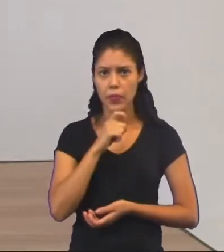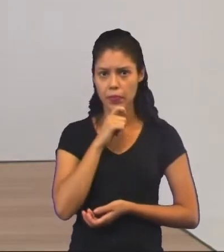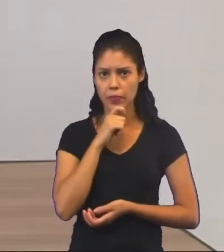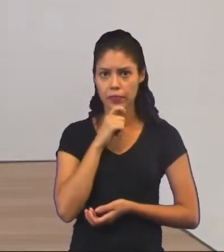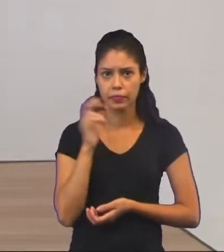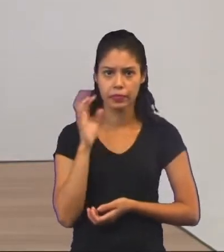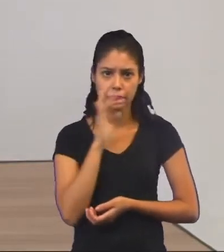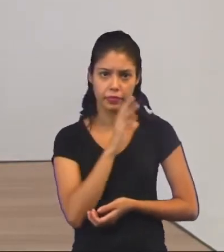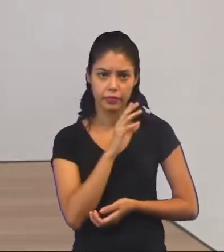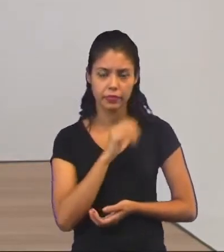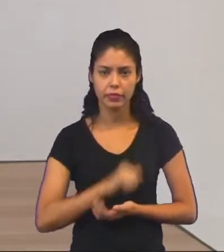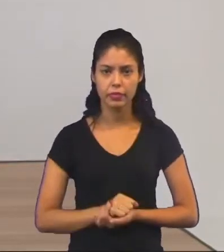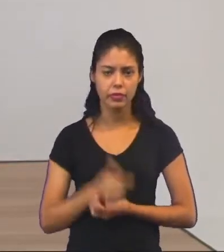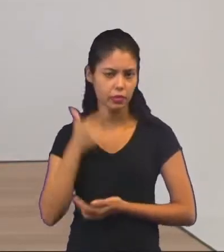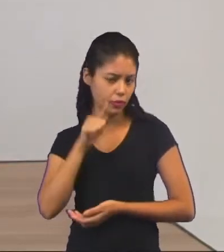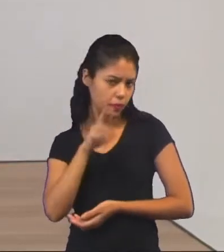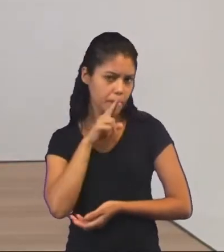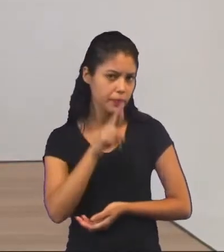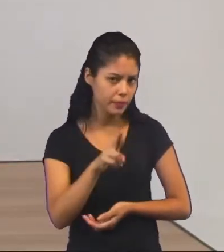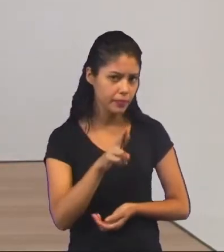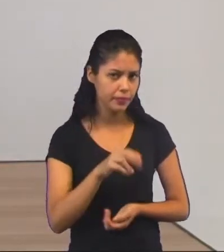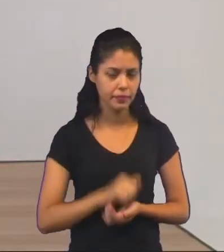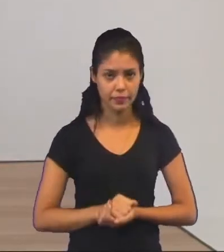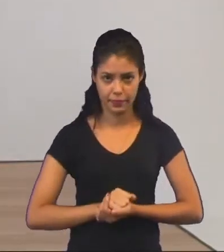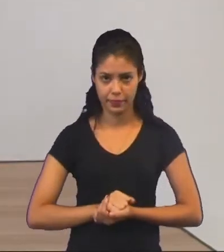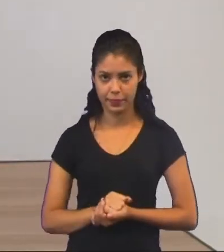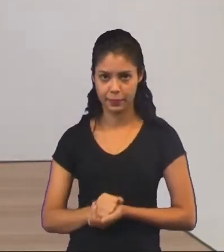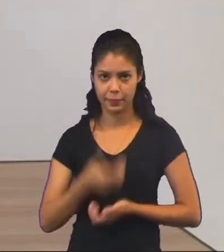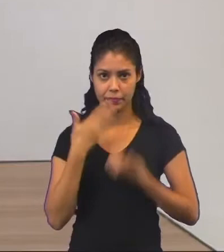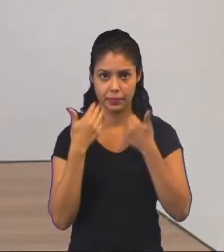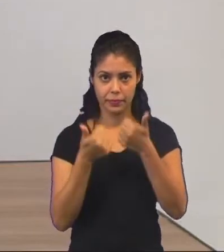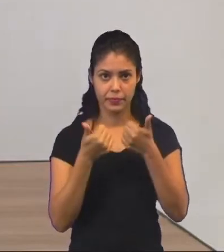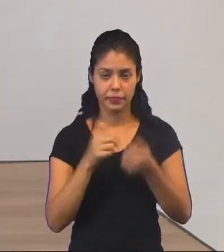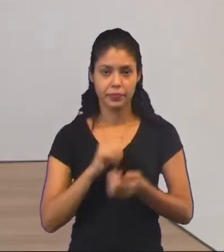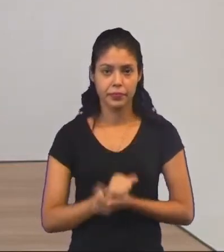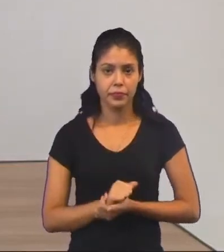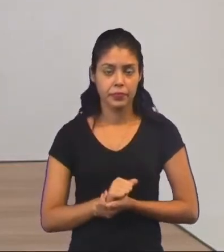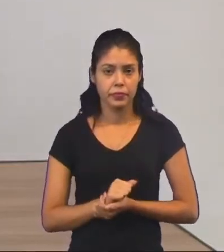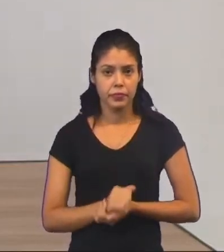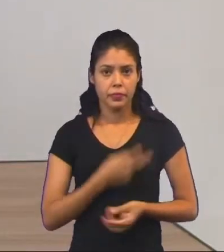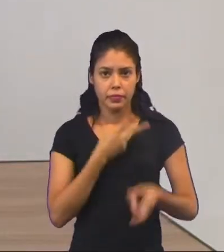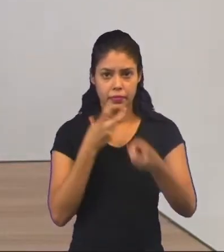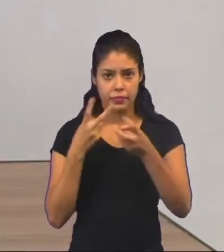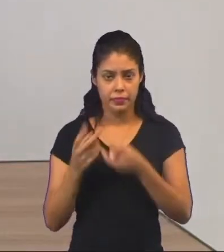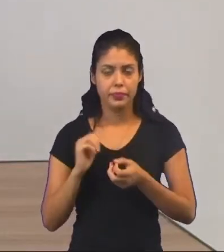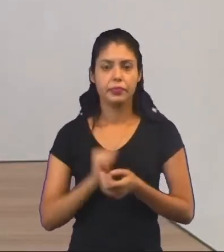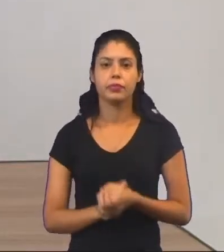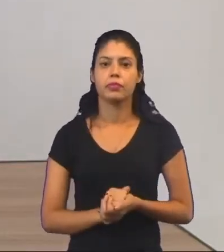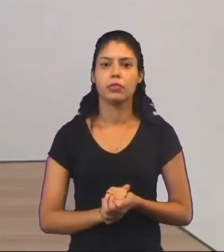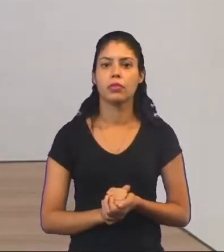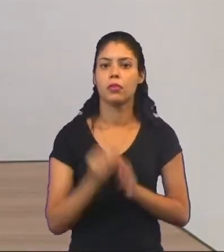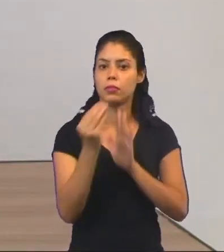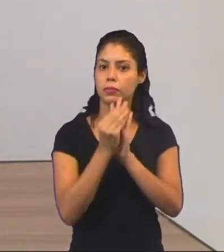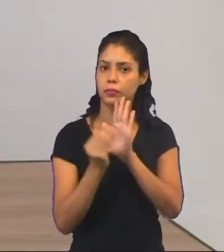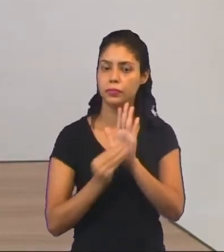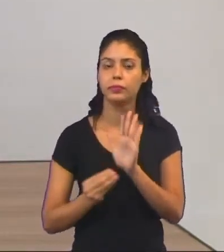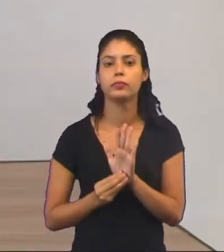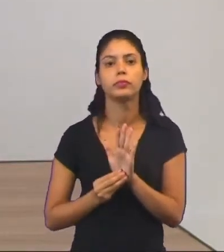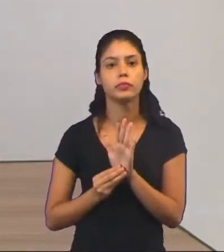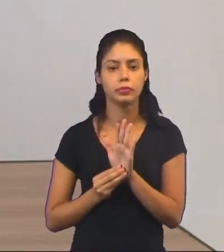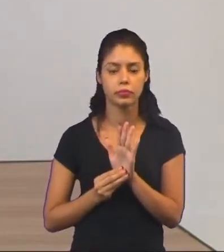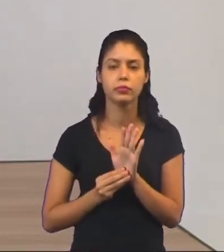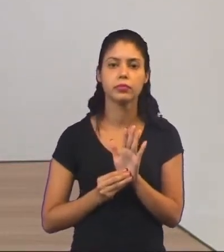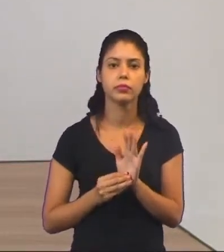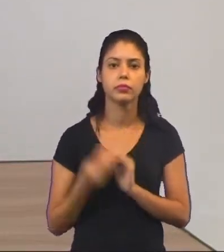fria? Conseguiu responder aí de casa? Muito bem. Nós conseguimos perceber, então, que essa receita é uma